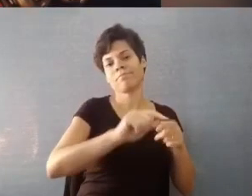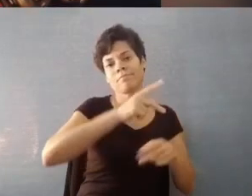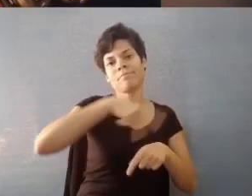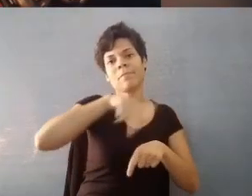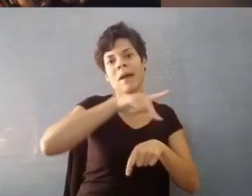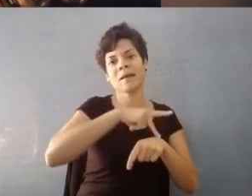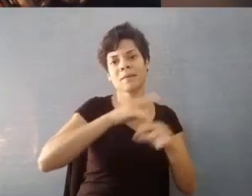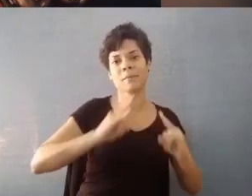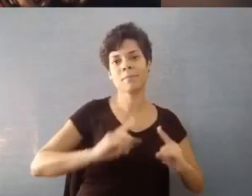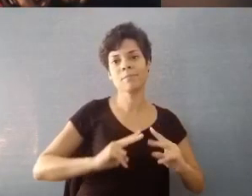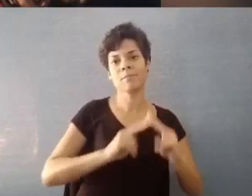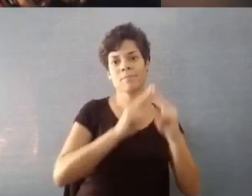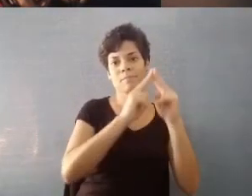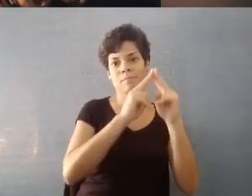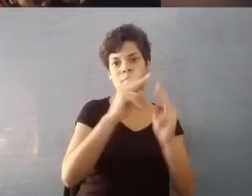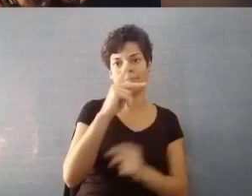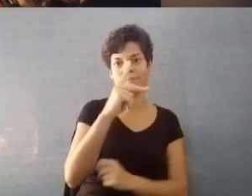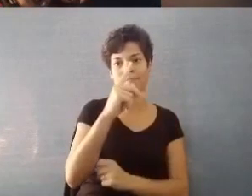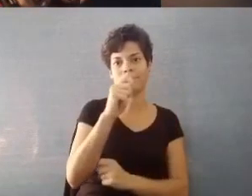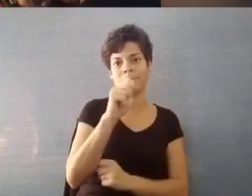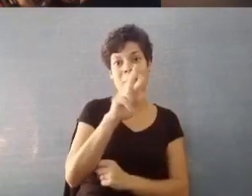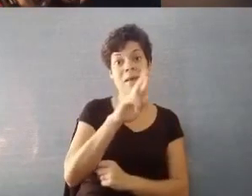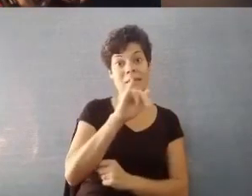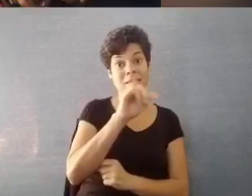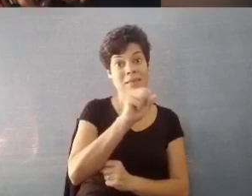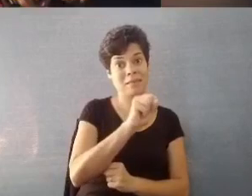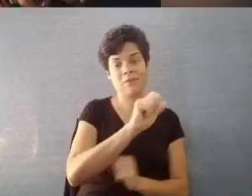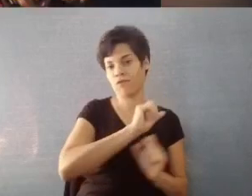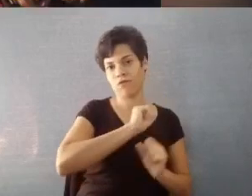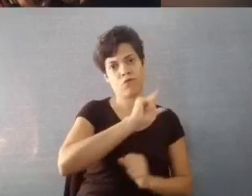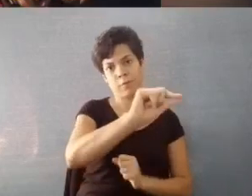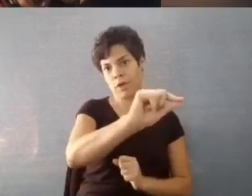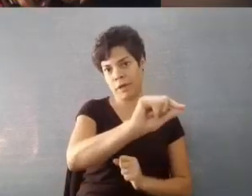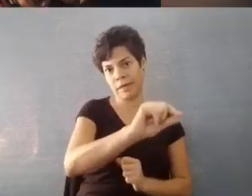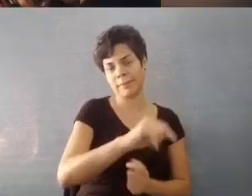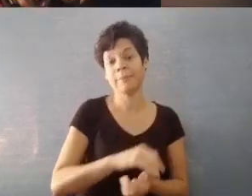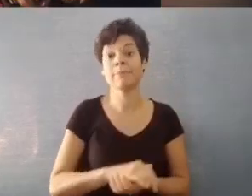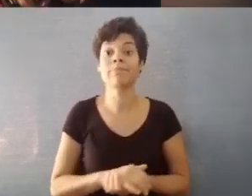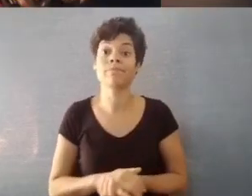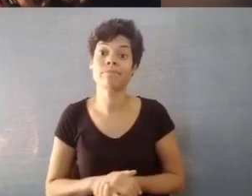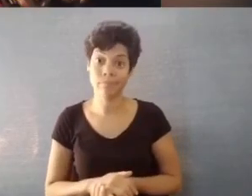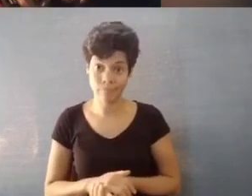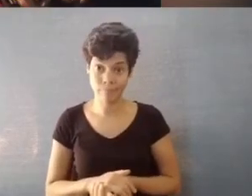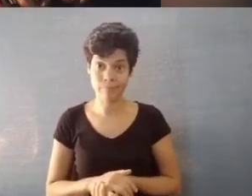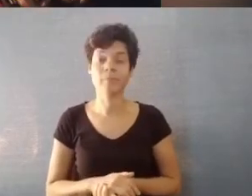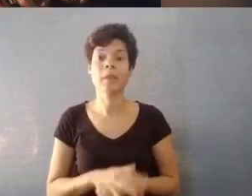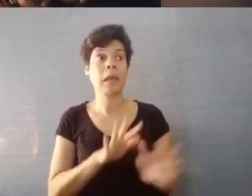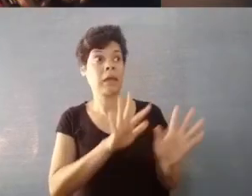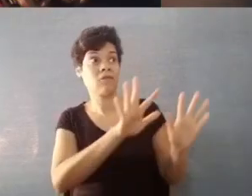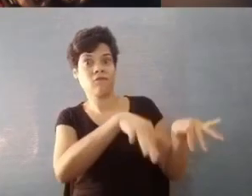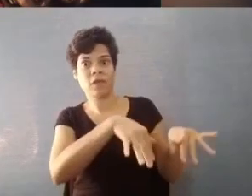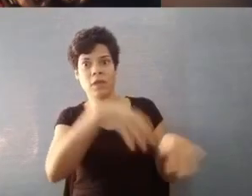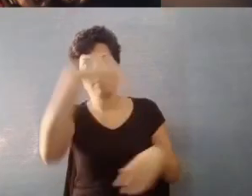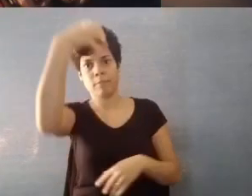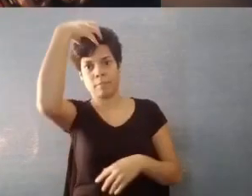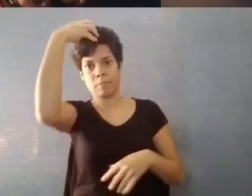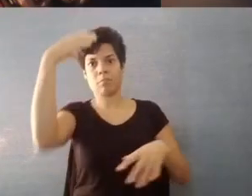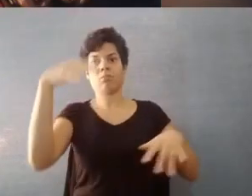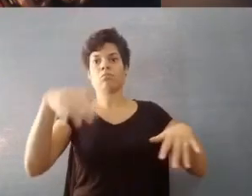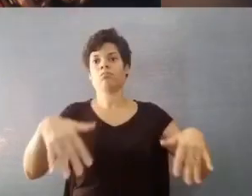Após a derrubada de Dom Pedro II e da monarquia, teve início a